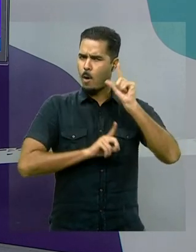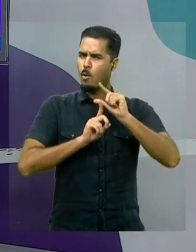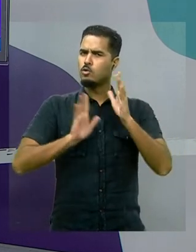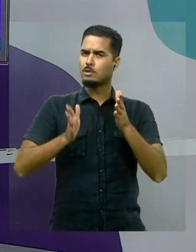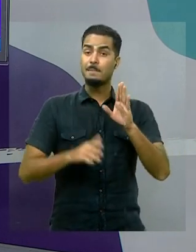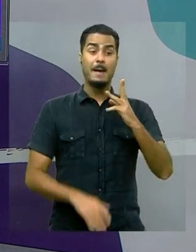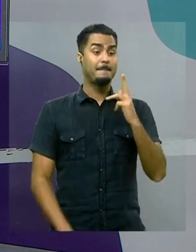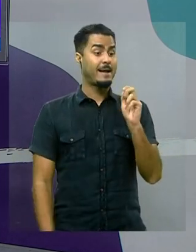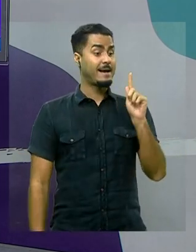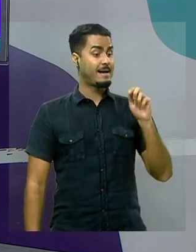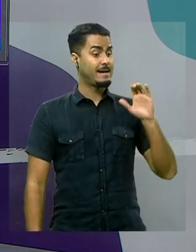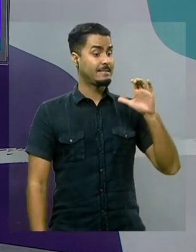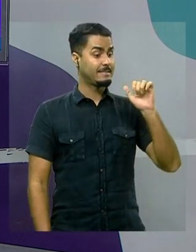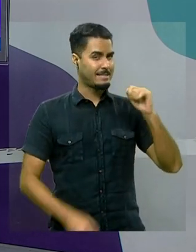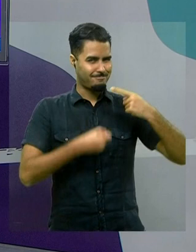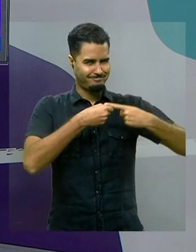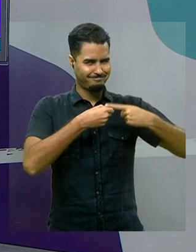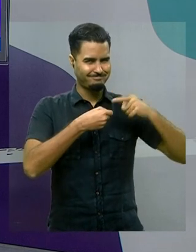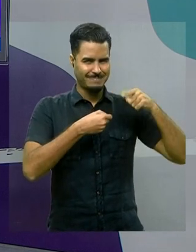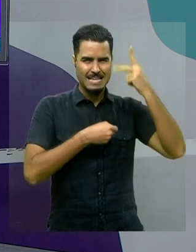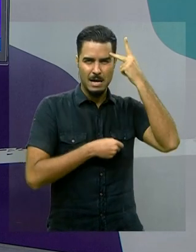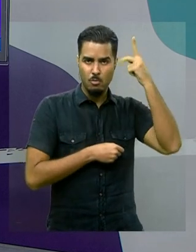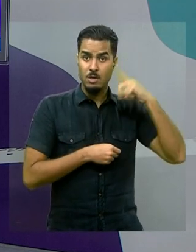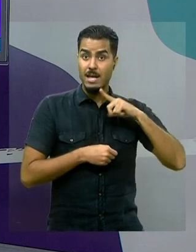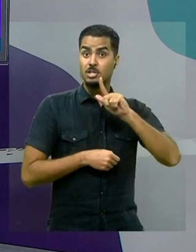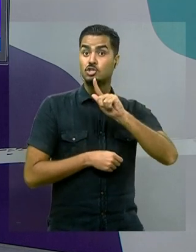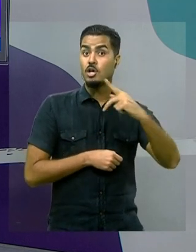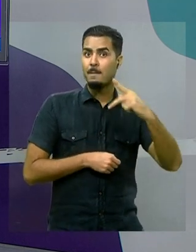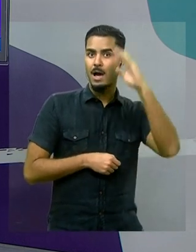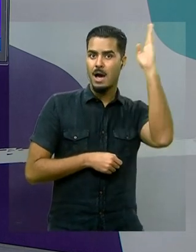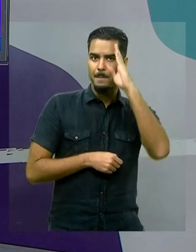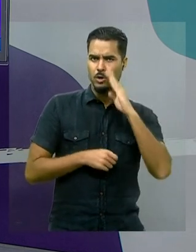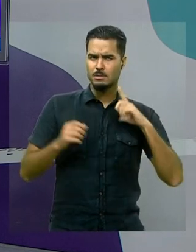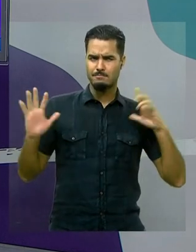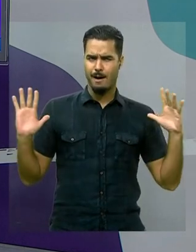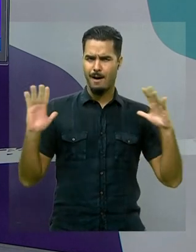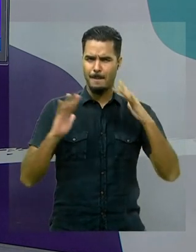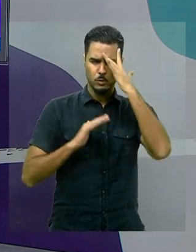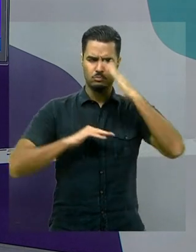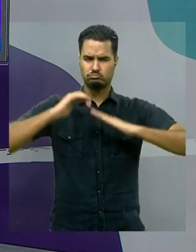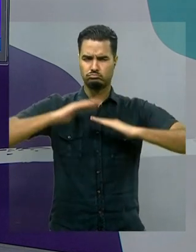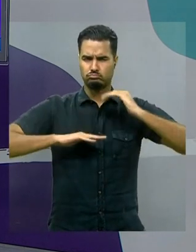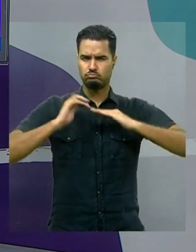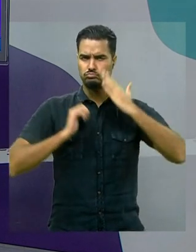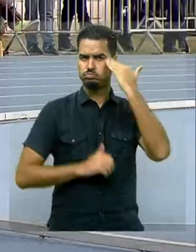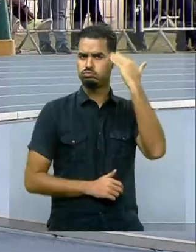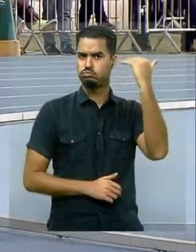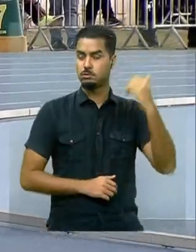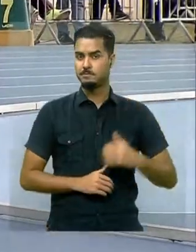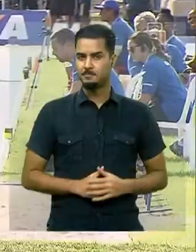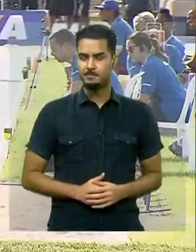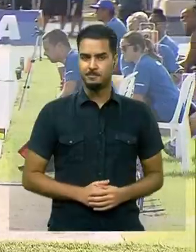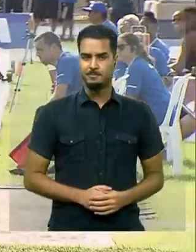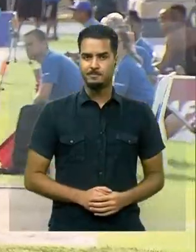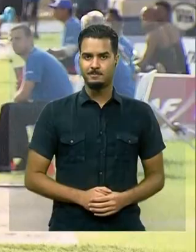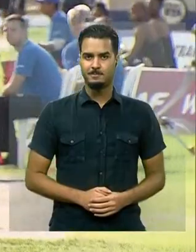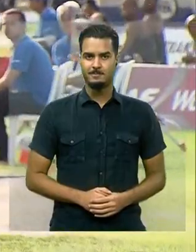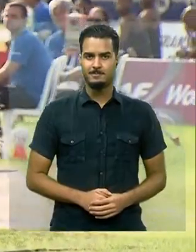E em Bragança Paulista, no interior do estado, o GP Brasil reuniu grandes nomes.